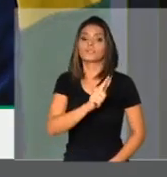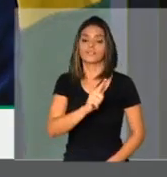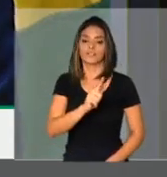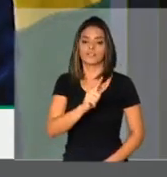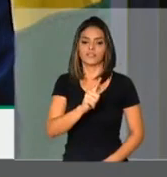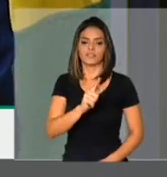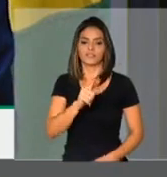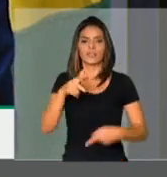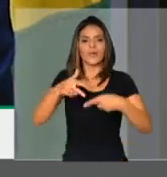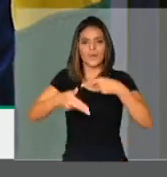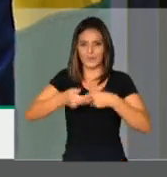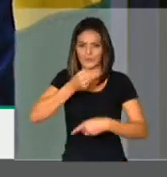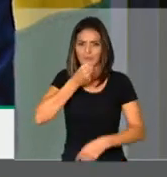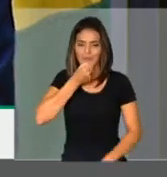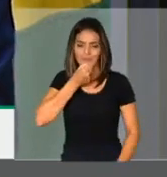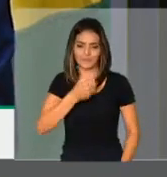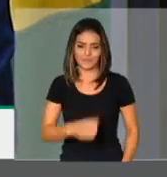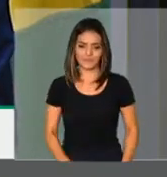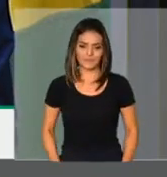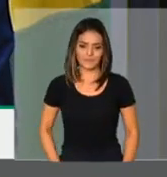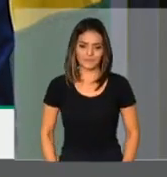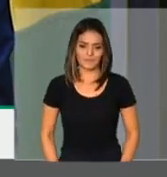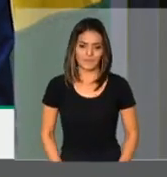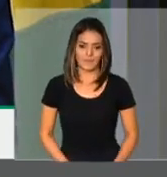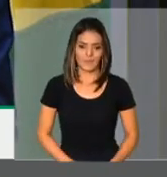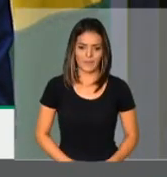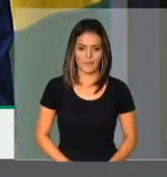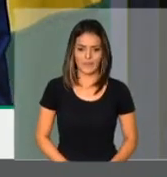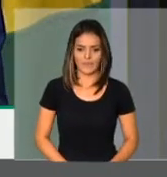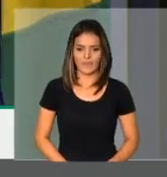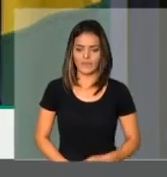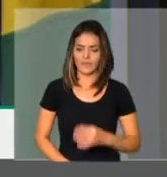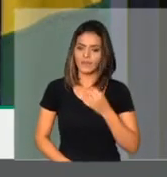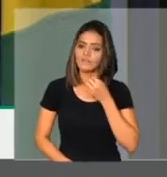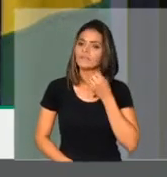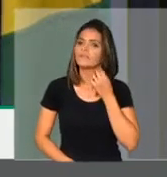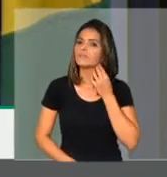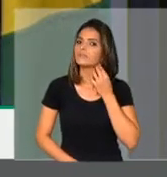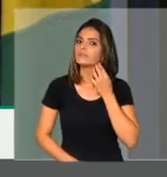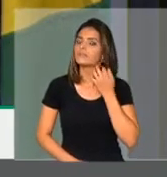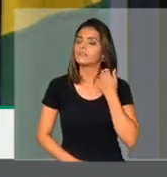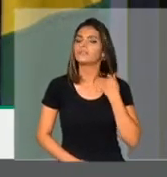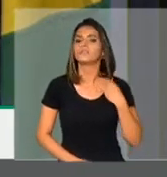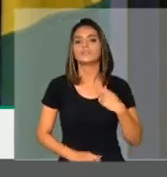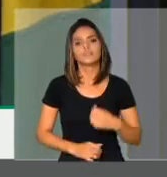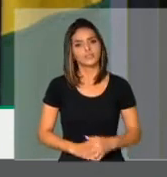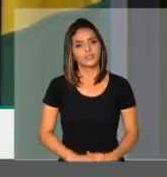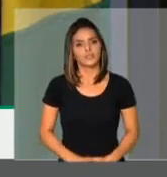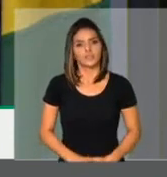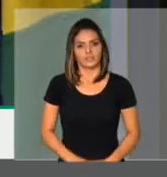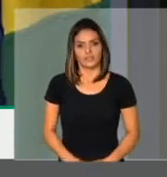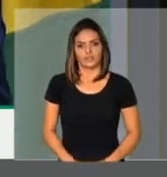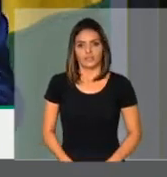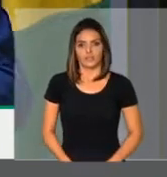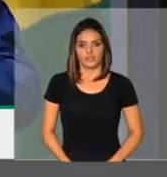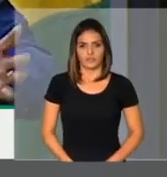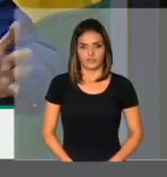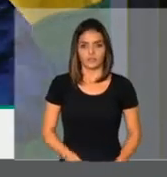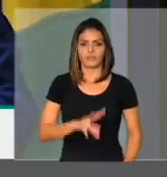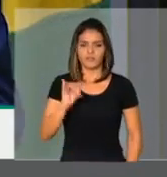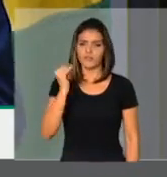Mais um minutinho, só para concluir. Nós vamos realmente fazer com que a